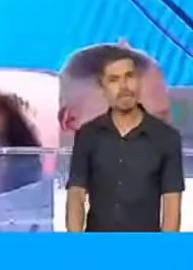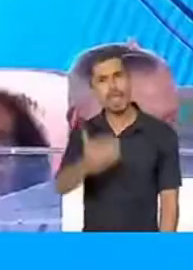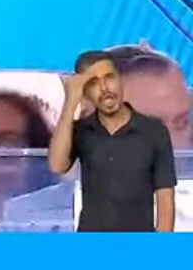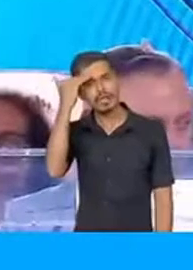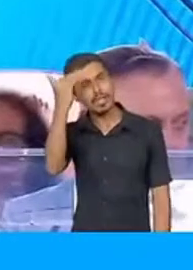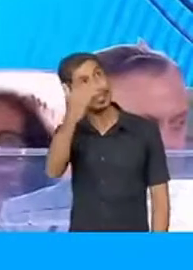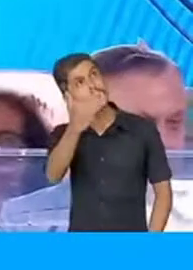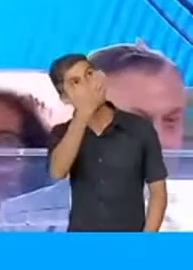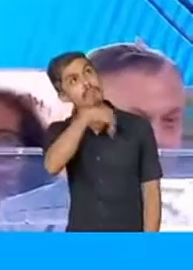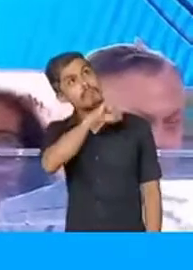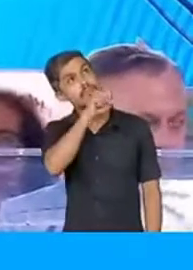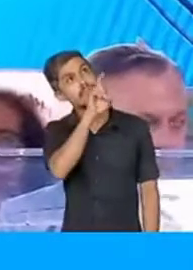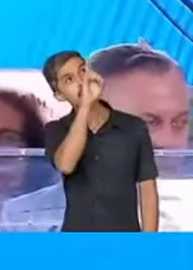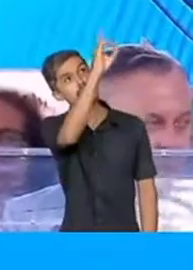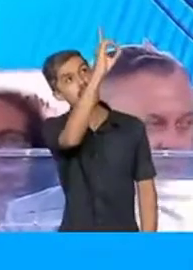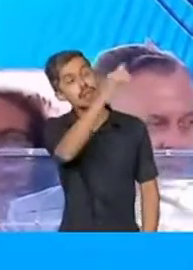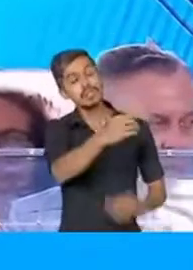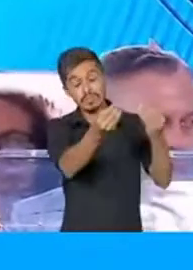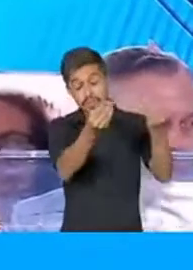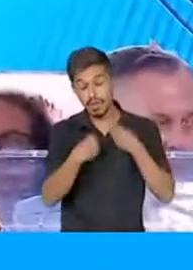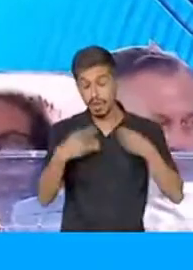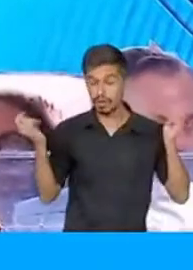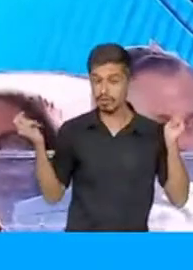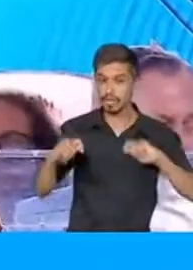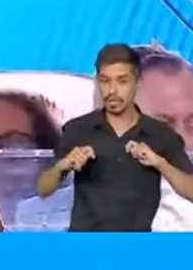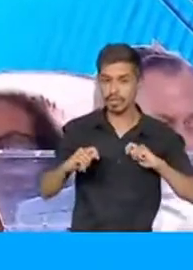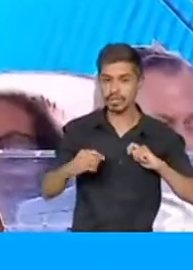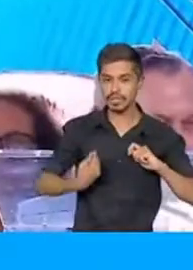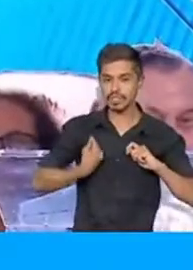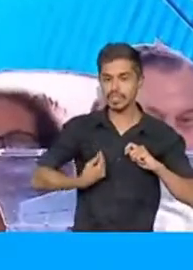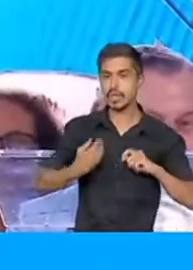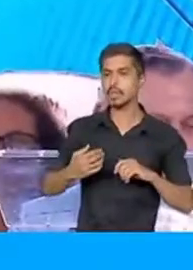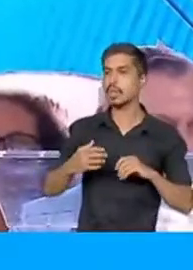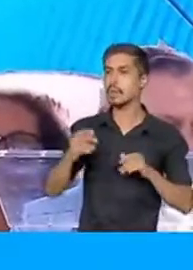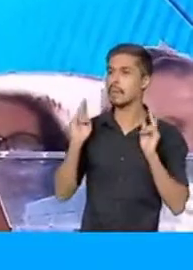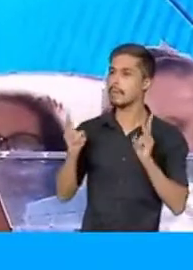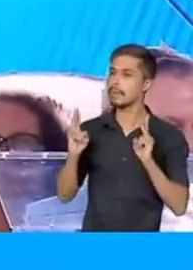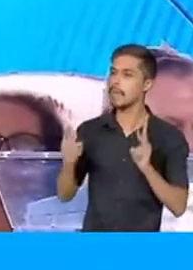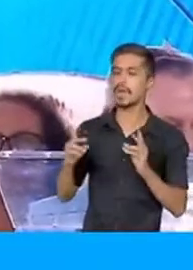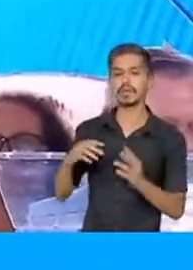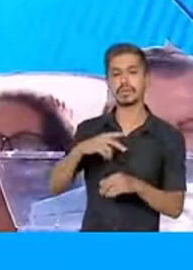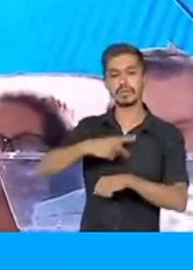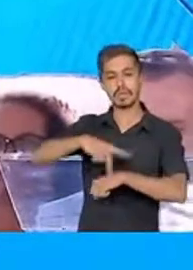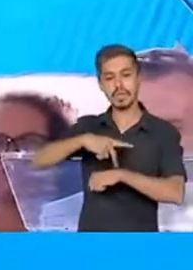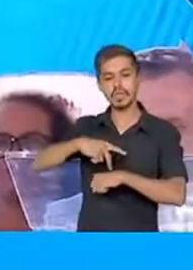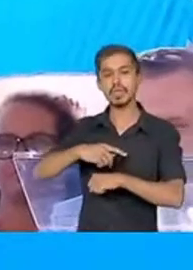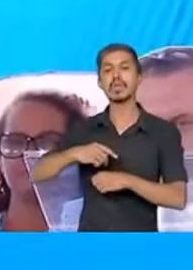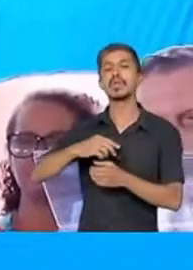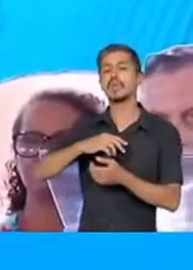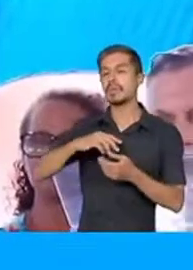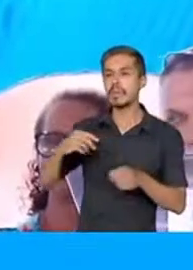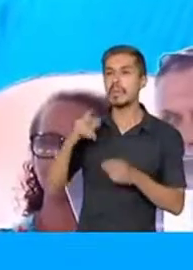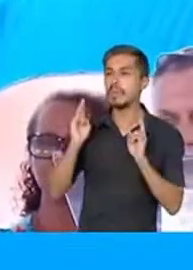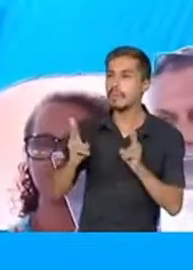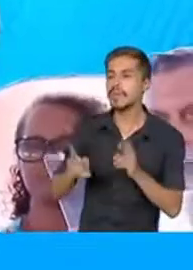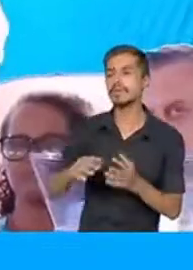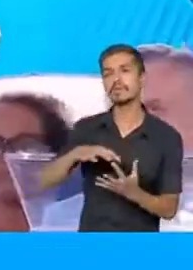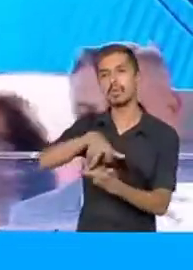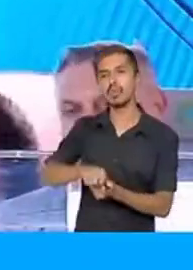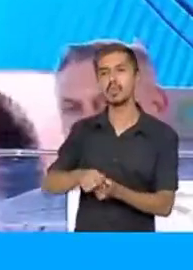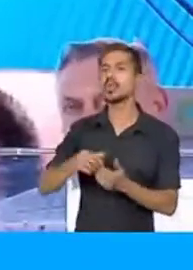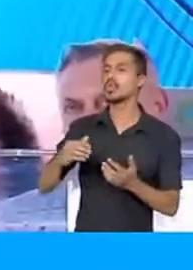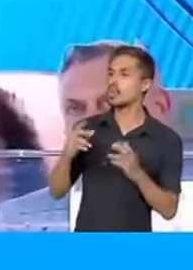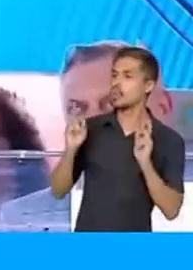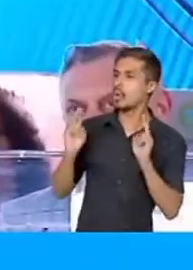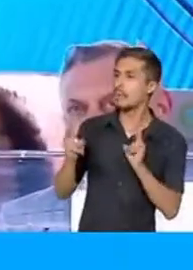meu Deus Pai por me possibilitar viver no mesmo planeta, na mesma época e no mesmo país da